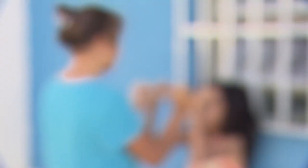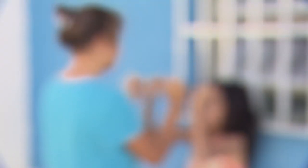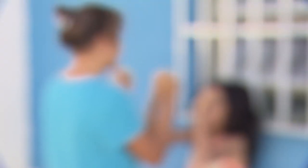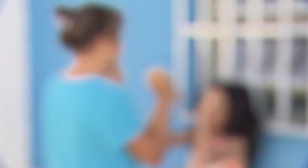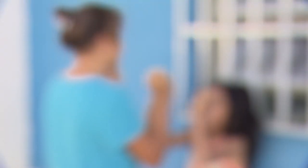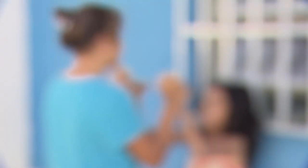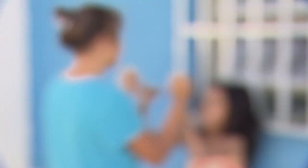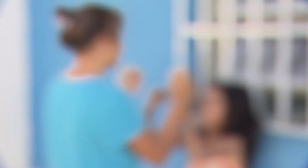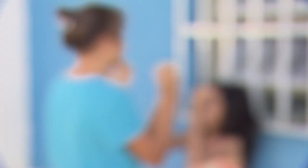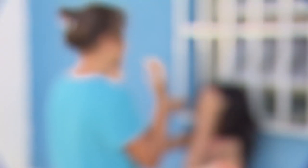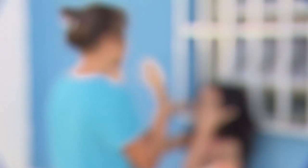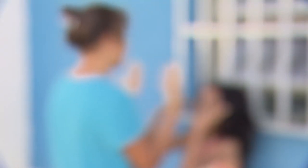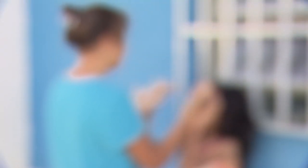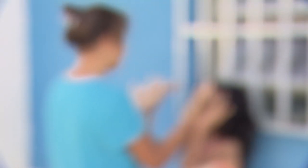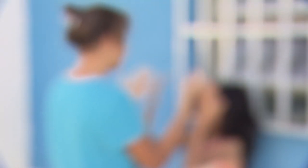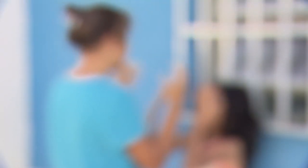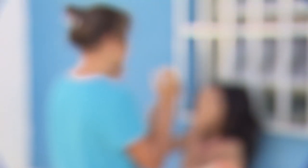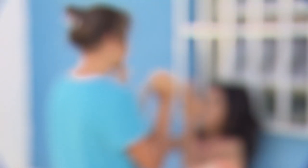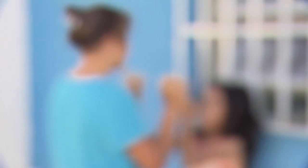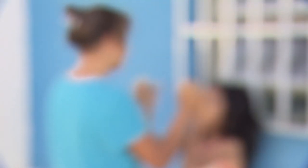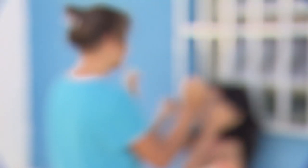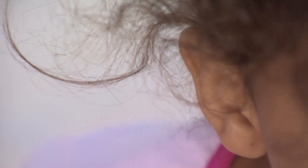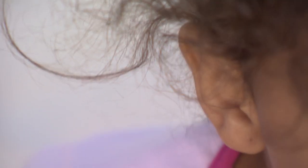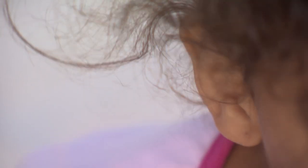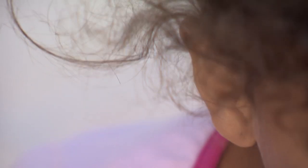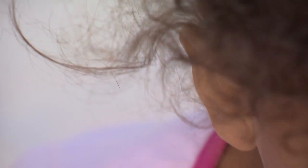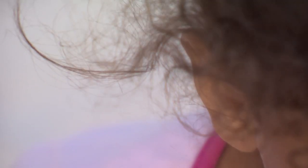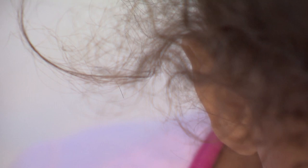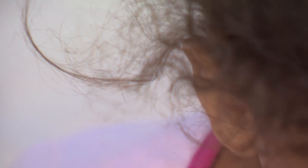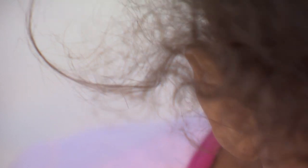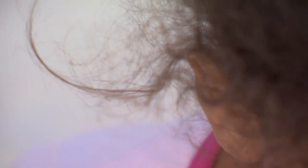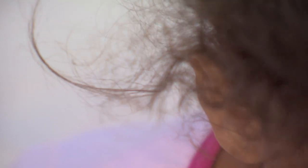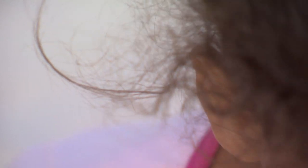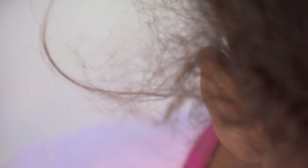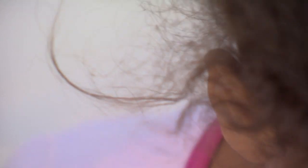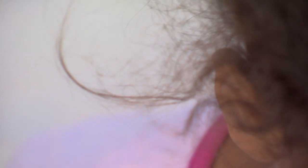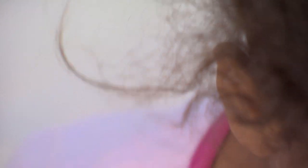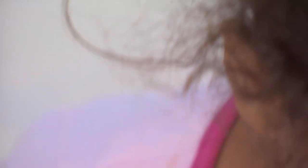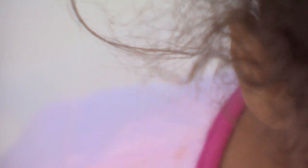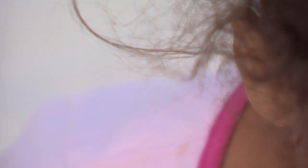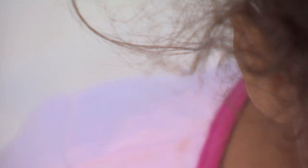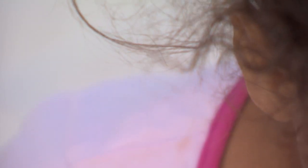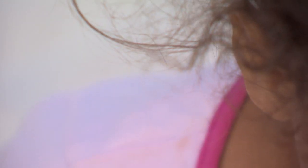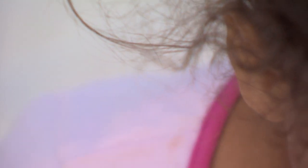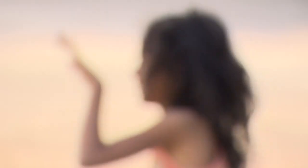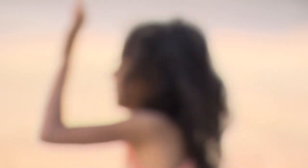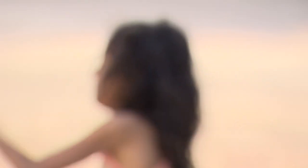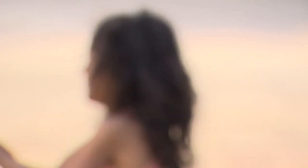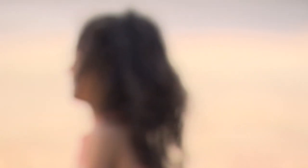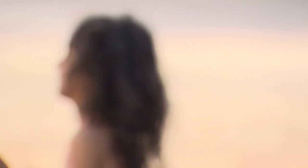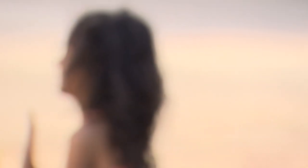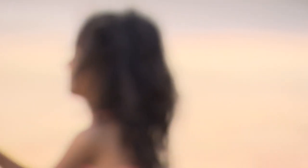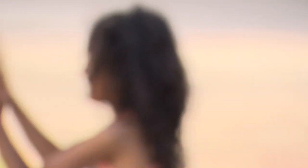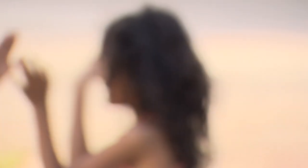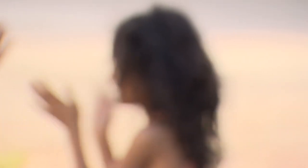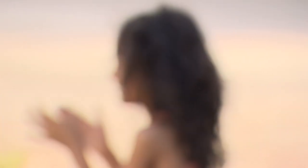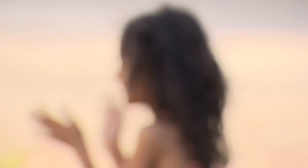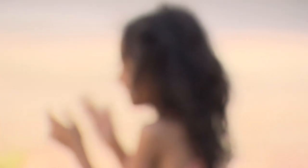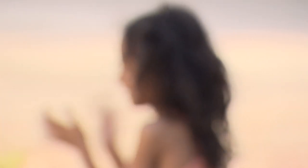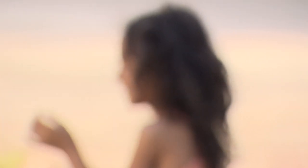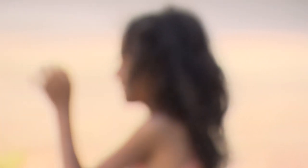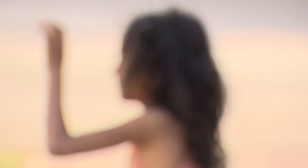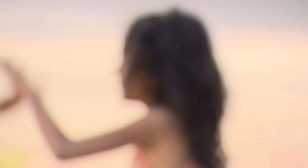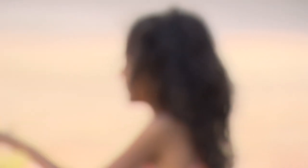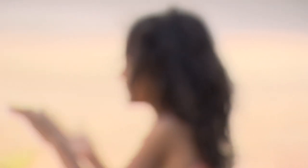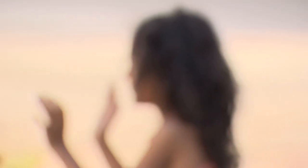a verdadeira aptidão do casal para o exercício da guarda, é preciso que haja uma imediata correção de rumo, especialmente porque se trata